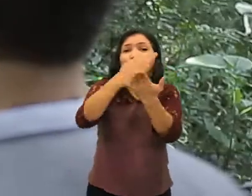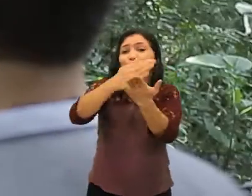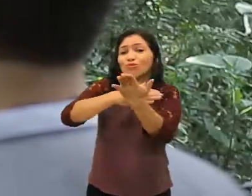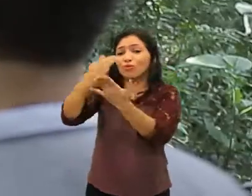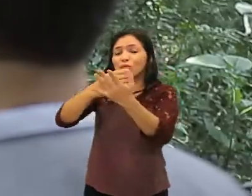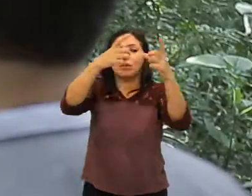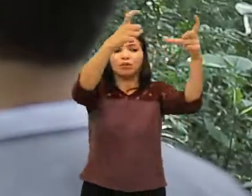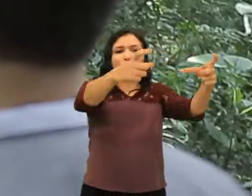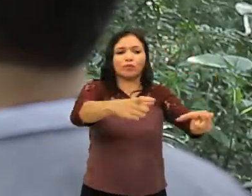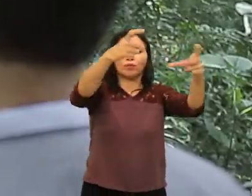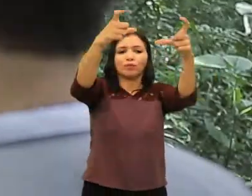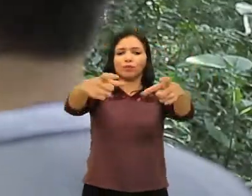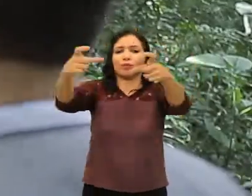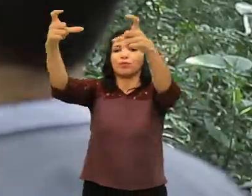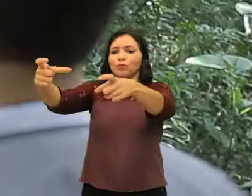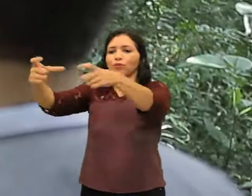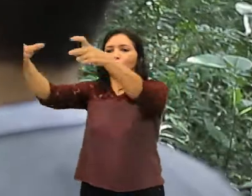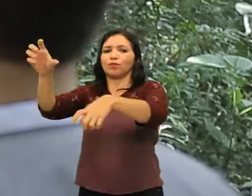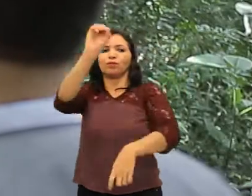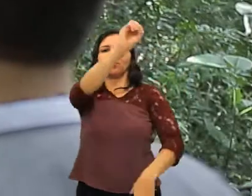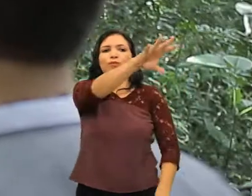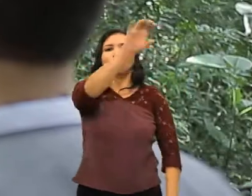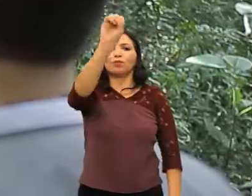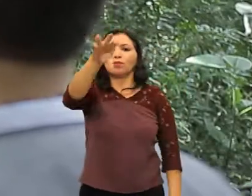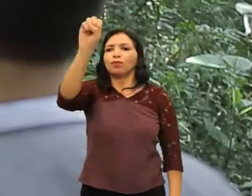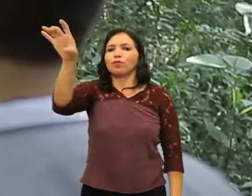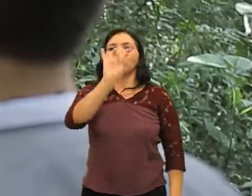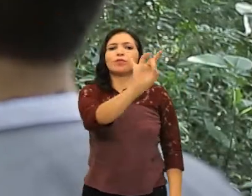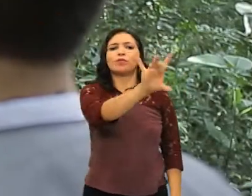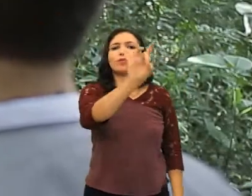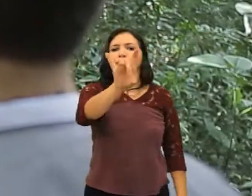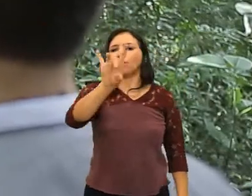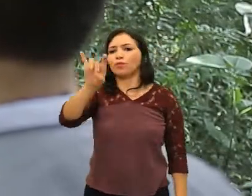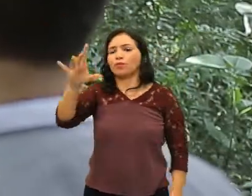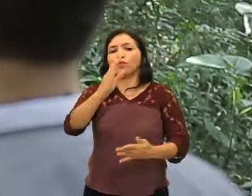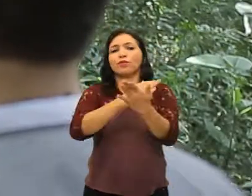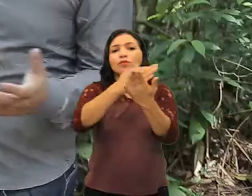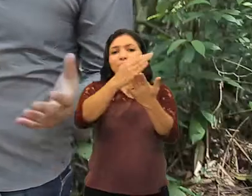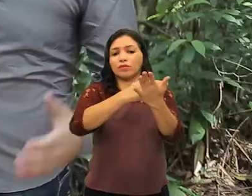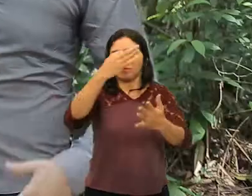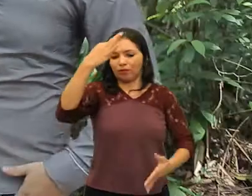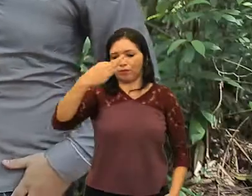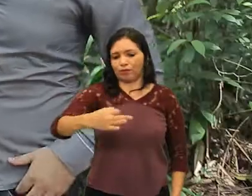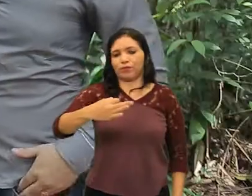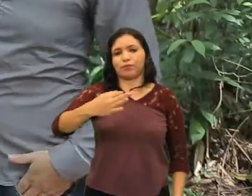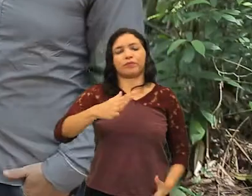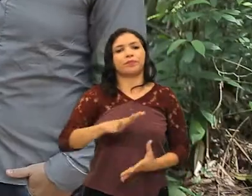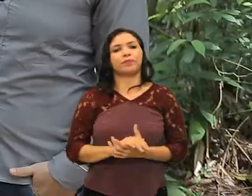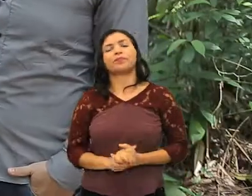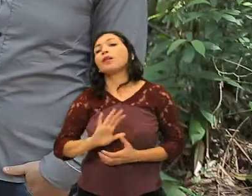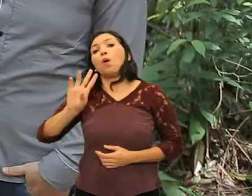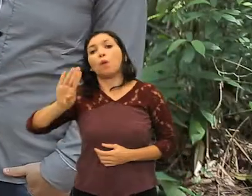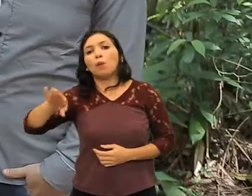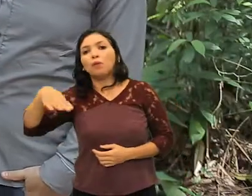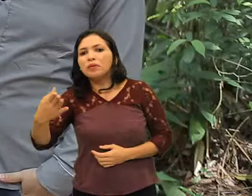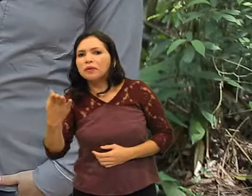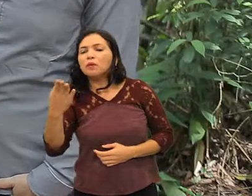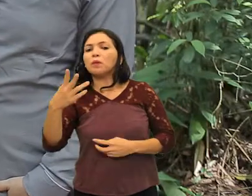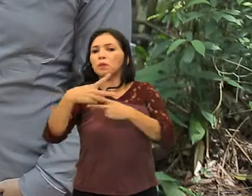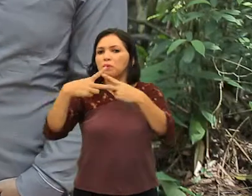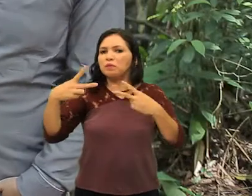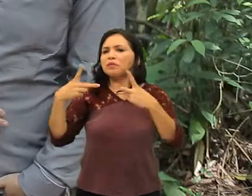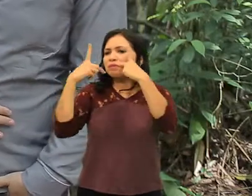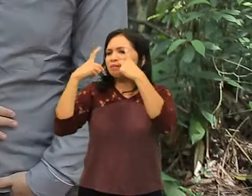diferentes latas, latões, né? Para a separação correta do resíduo. Outra coisa também muito interessante é que a